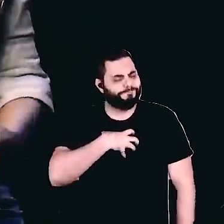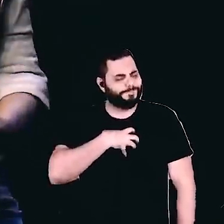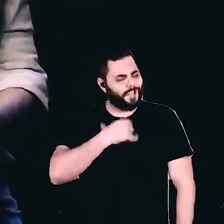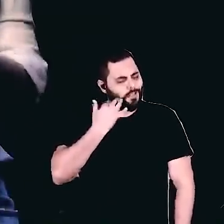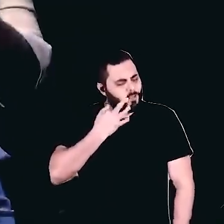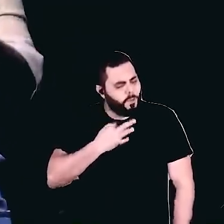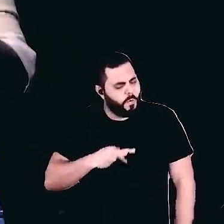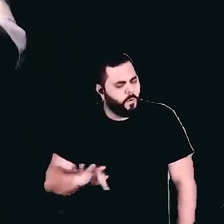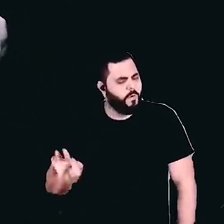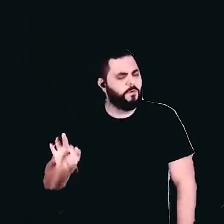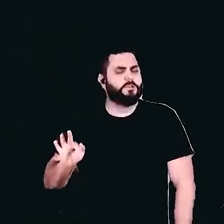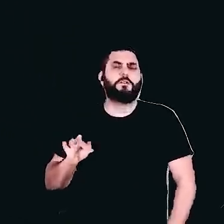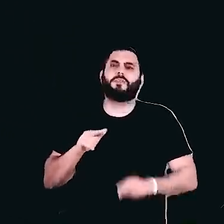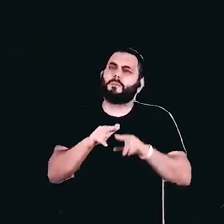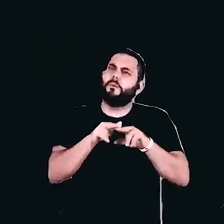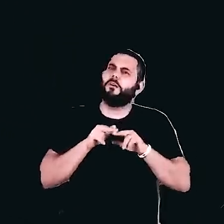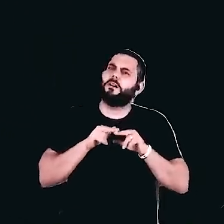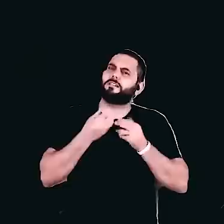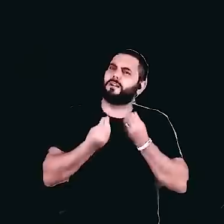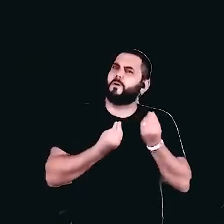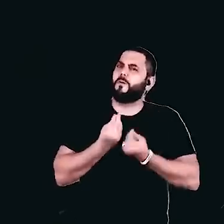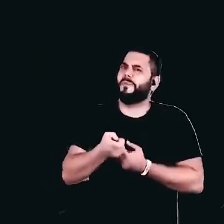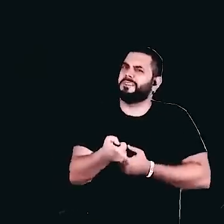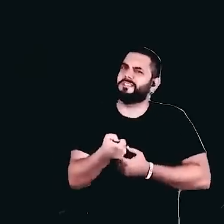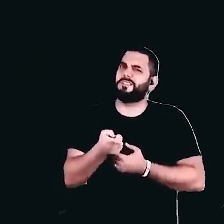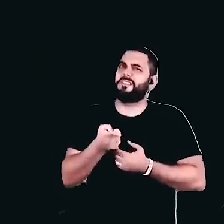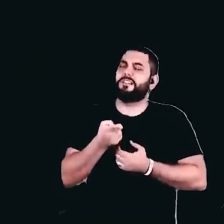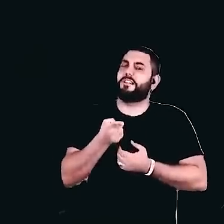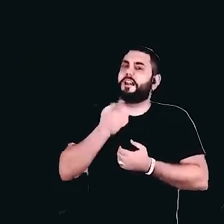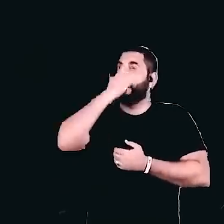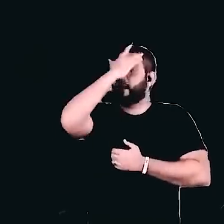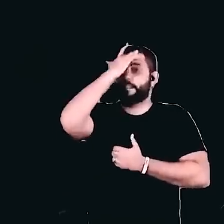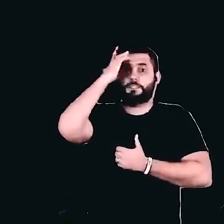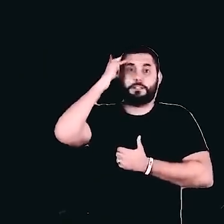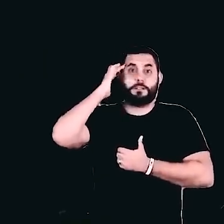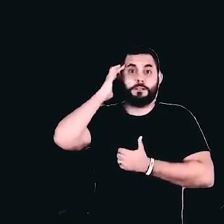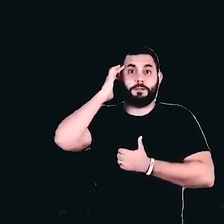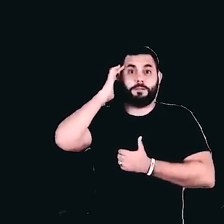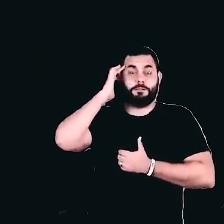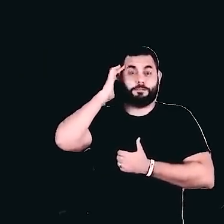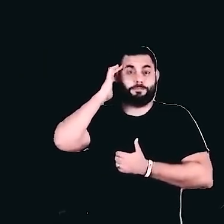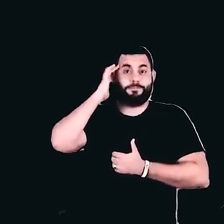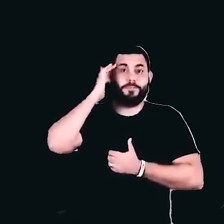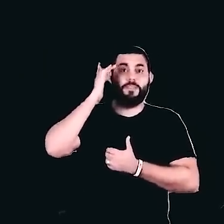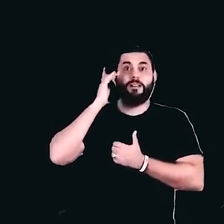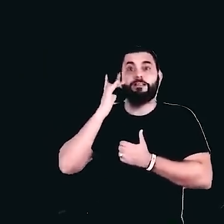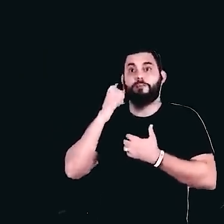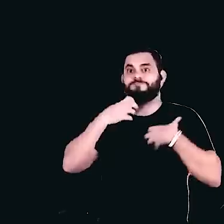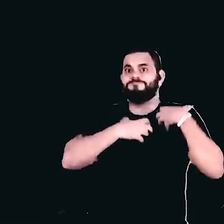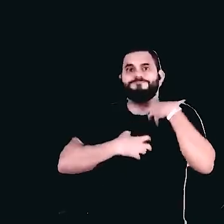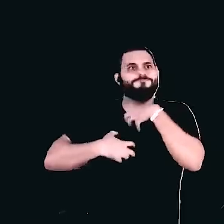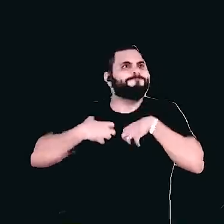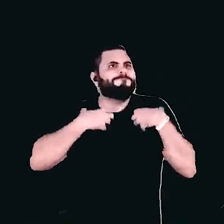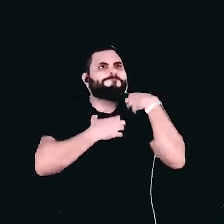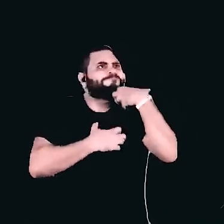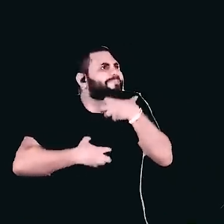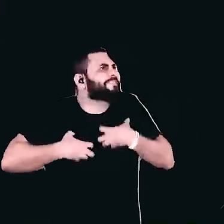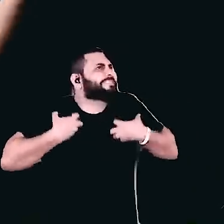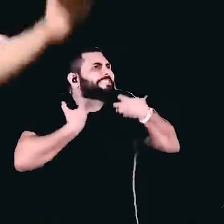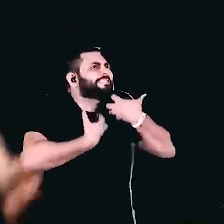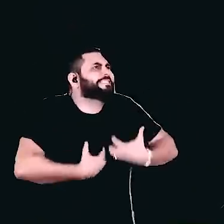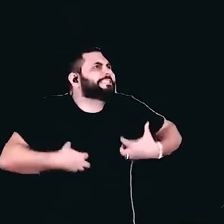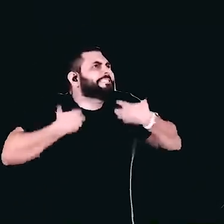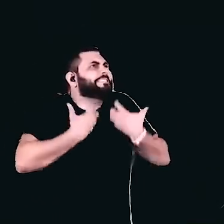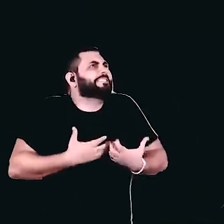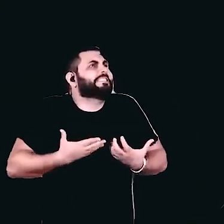pessoa. Mas por causa de uma abordagem como essa, muitas pessoas estão chegando à beira do desespero emocional,